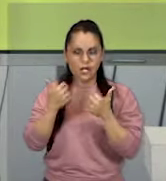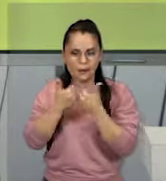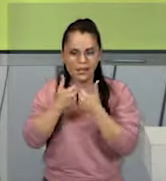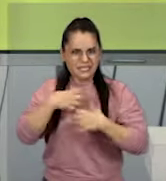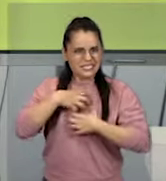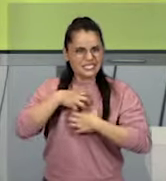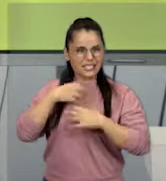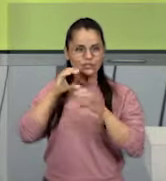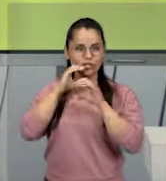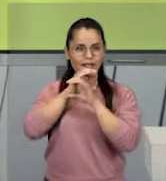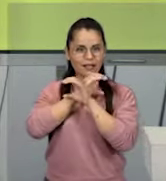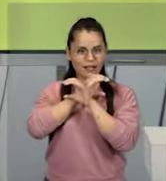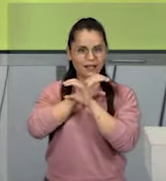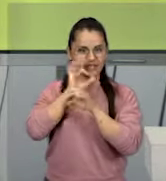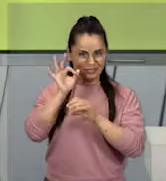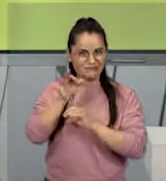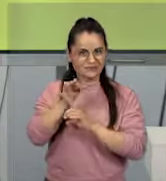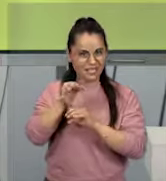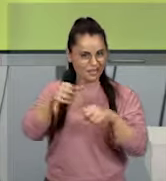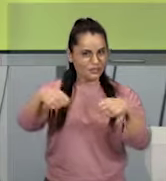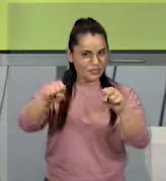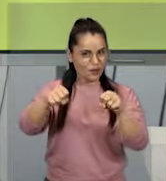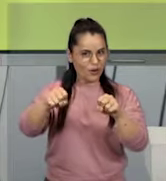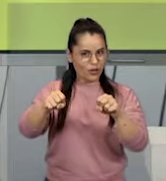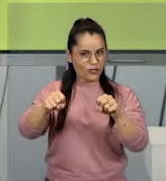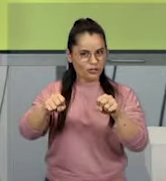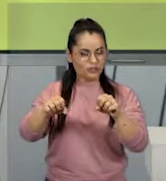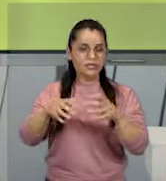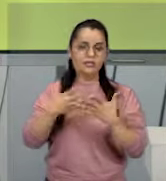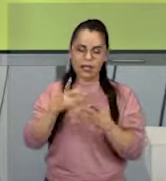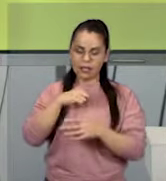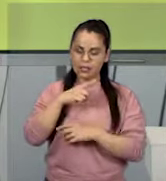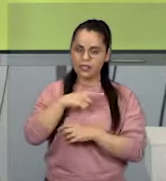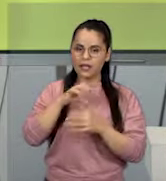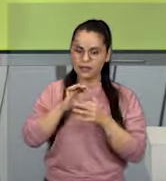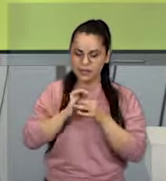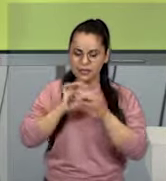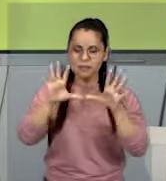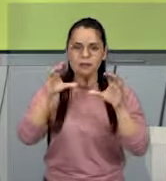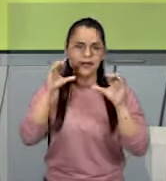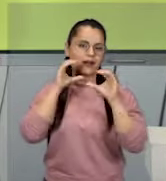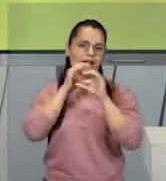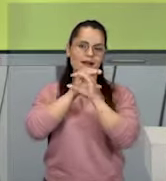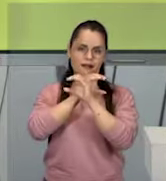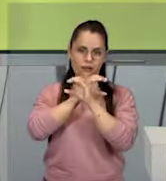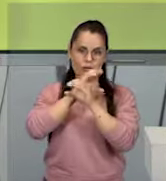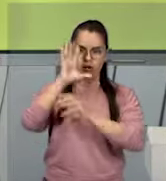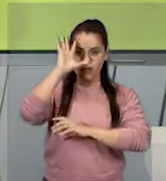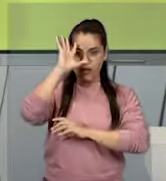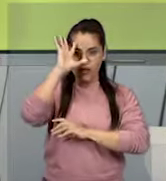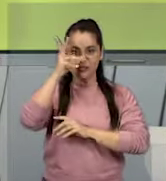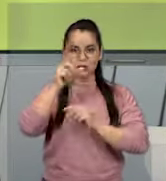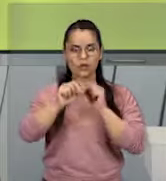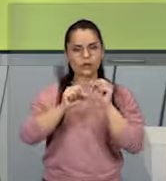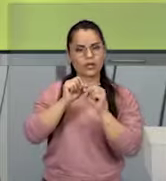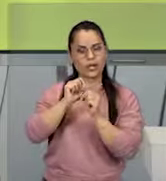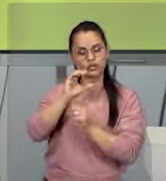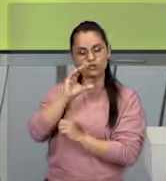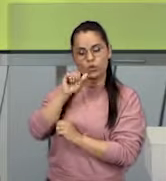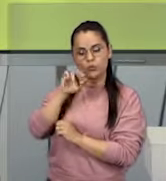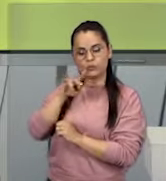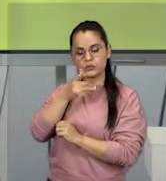perto lá você sente que ele tá quente né você sente que eu vou a liberação de calor vocês a reação de combustão é uma reação